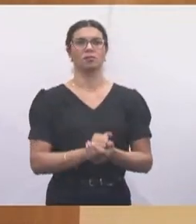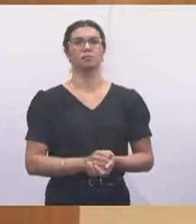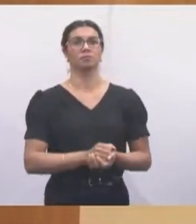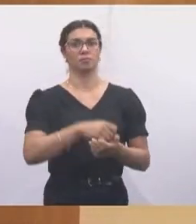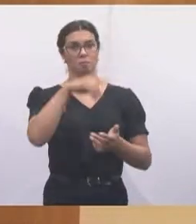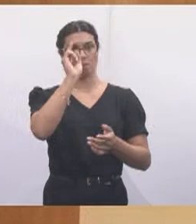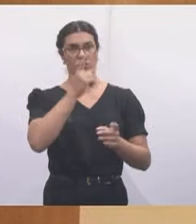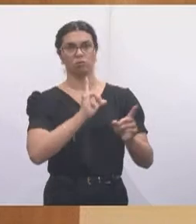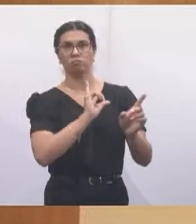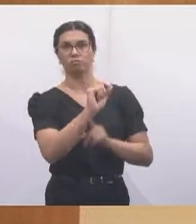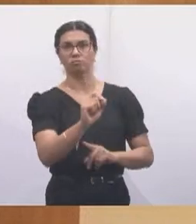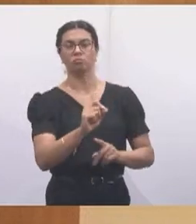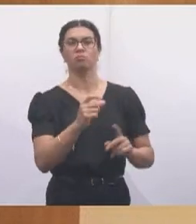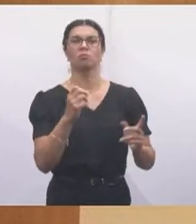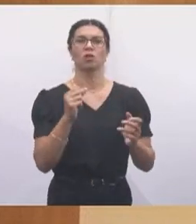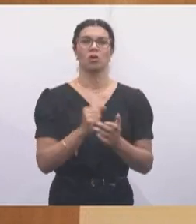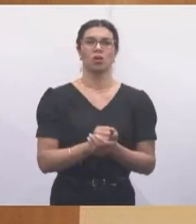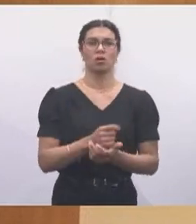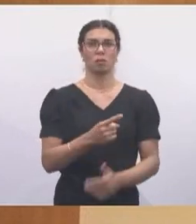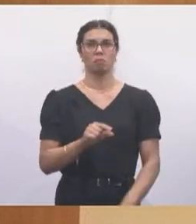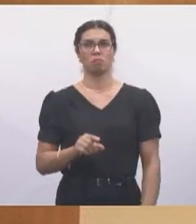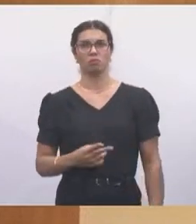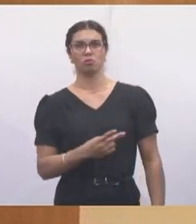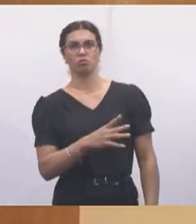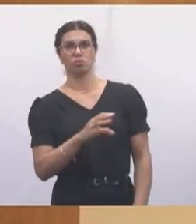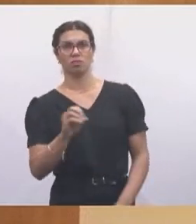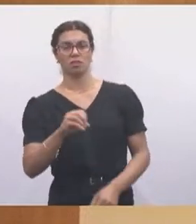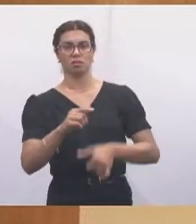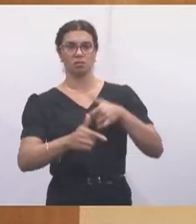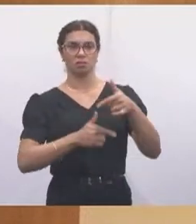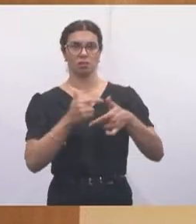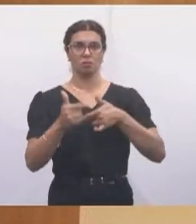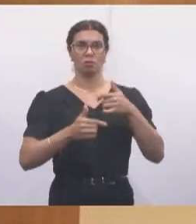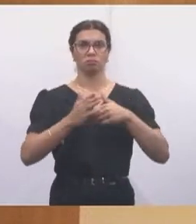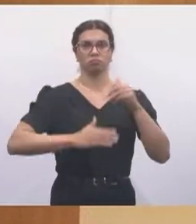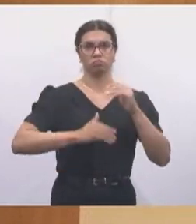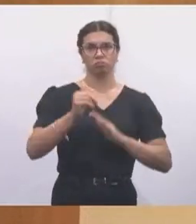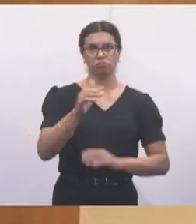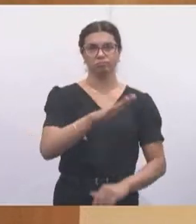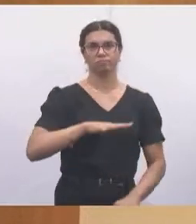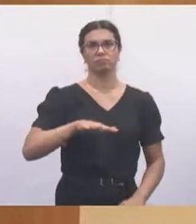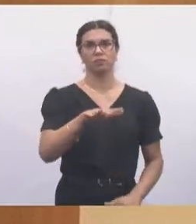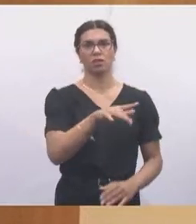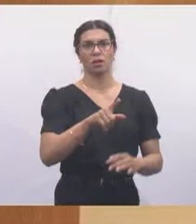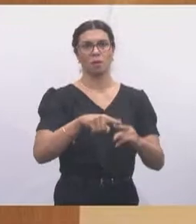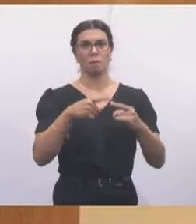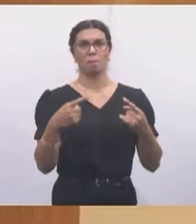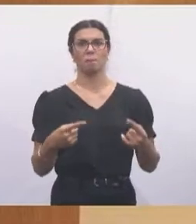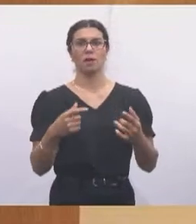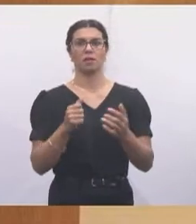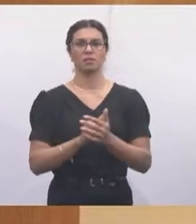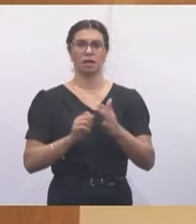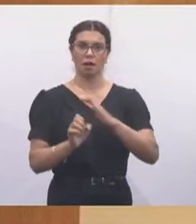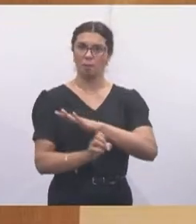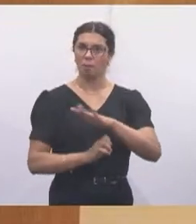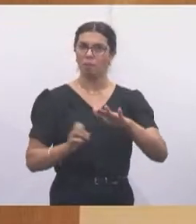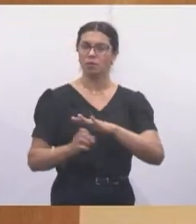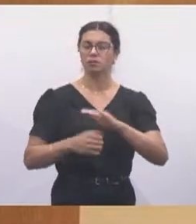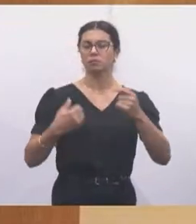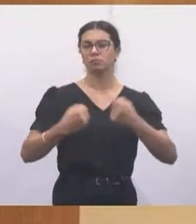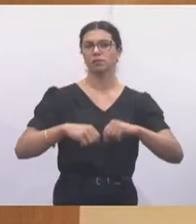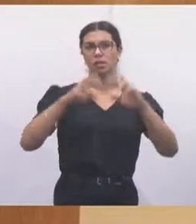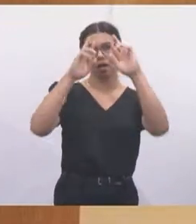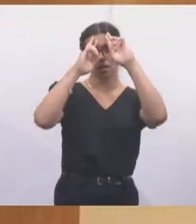carta. Isso é um afronto à classe trabalhadora, isso é um afronto diante dos trabalhadores, que é o maior patrimônio que a empresa pode ter, é